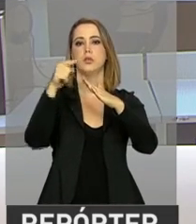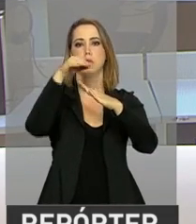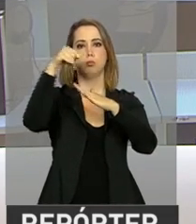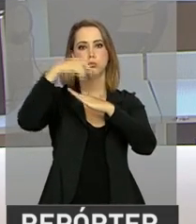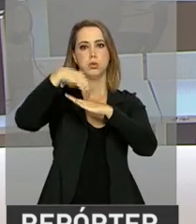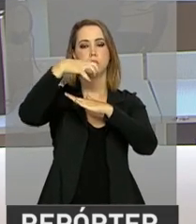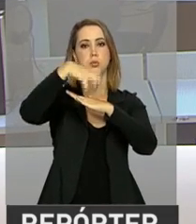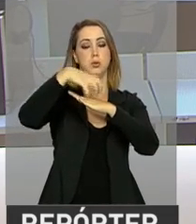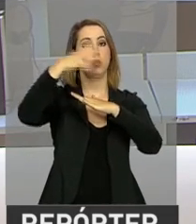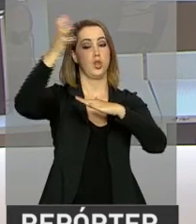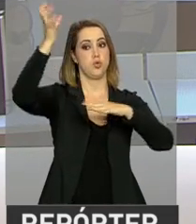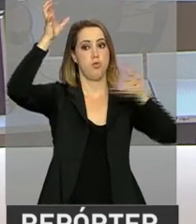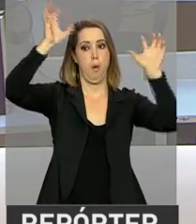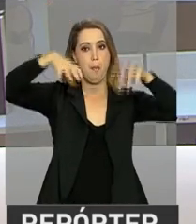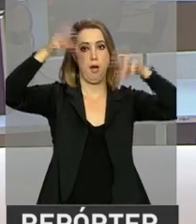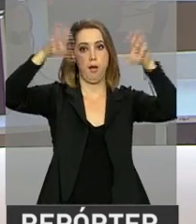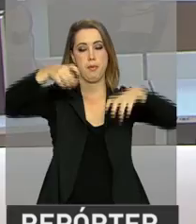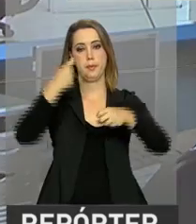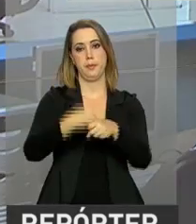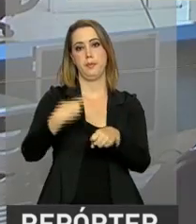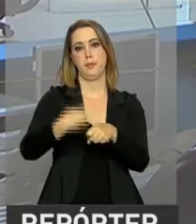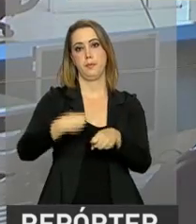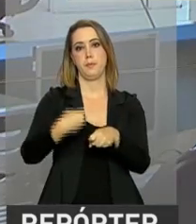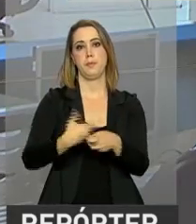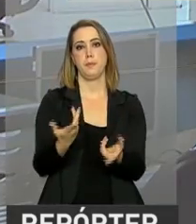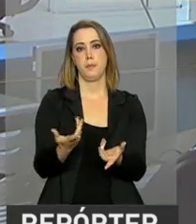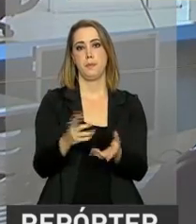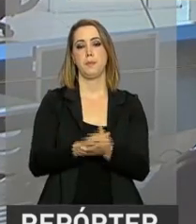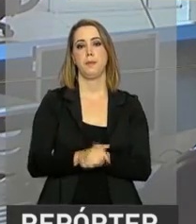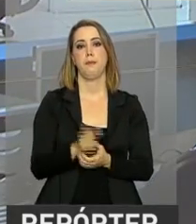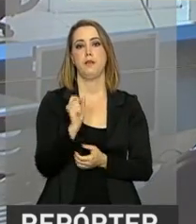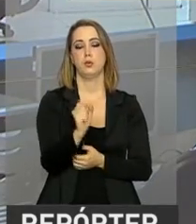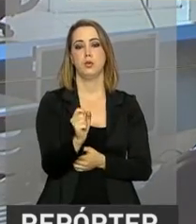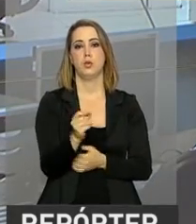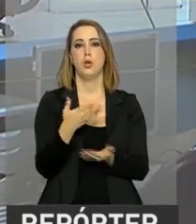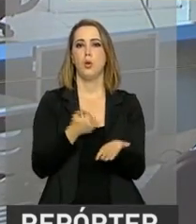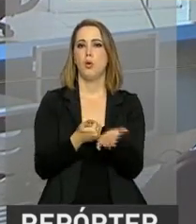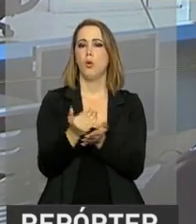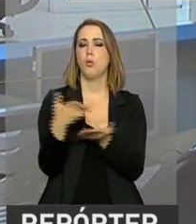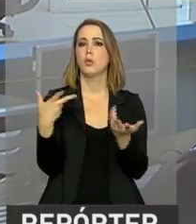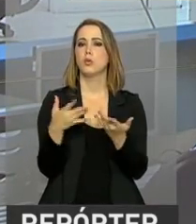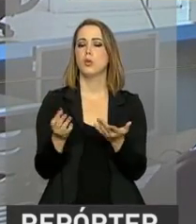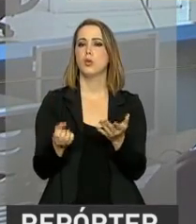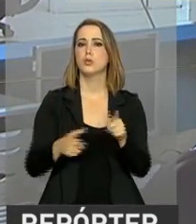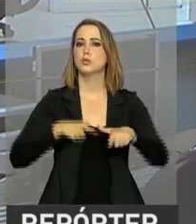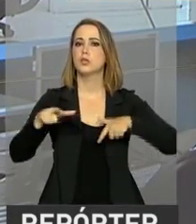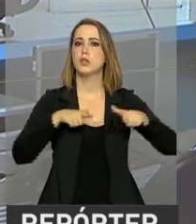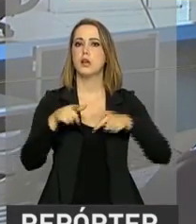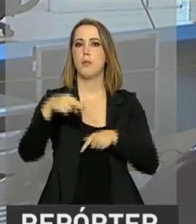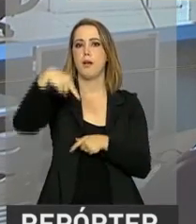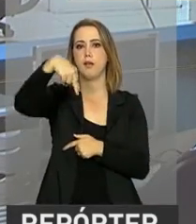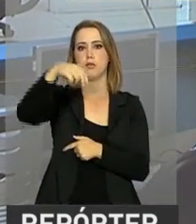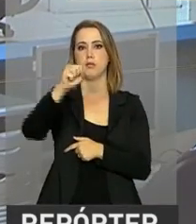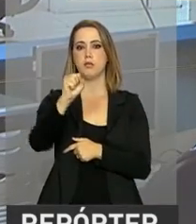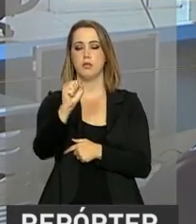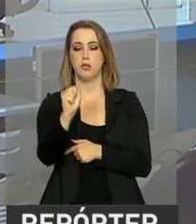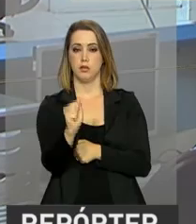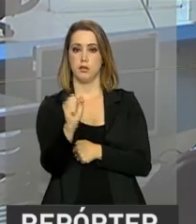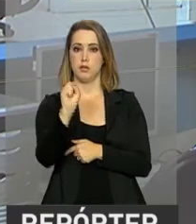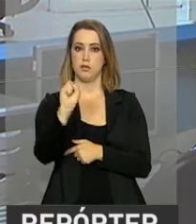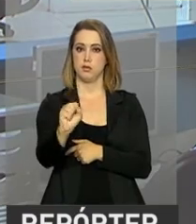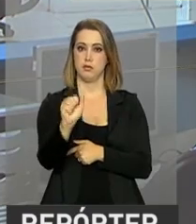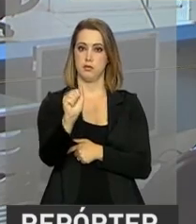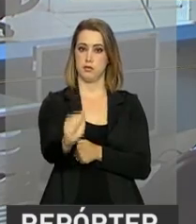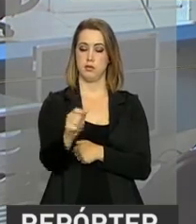o município de fraiburgo uma iniciativa da nasa está ajudando a despertar o interesse de estudantes brasileiros pela